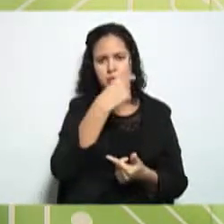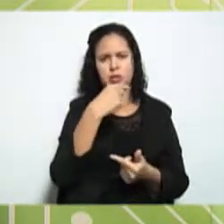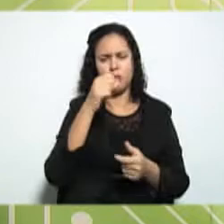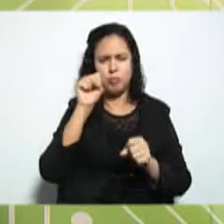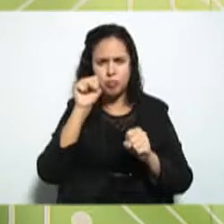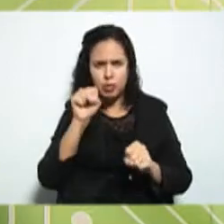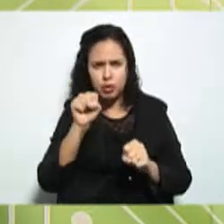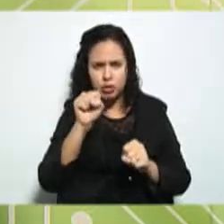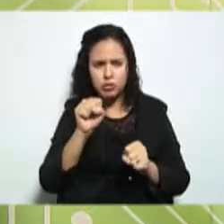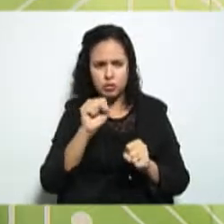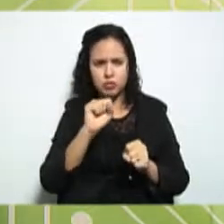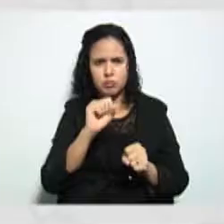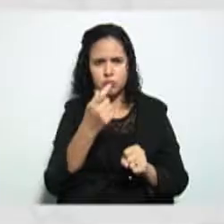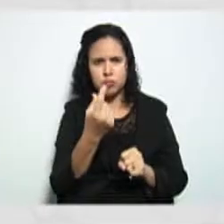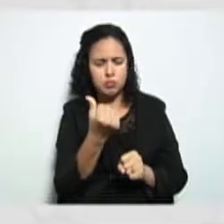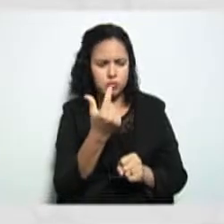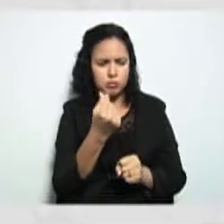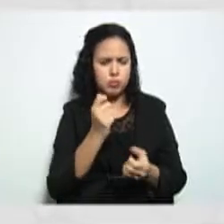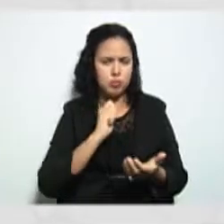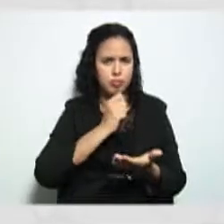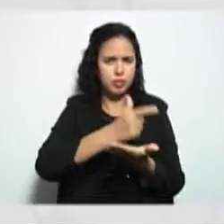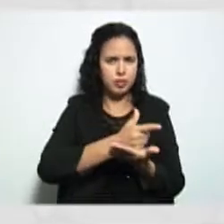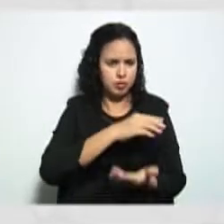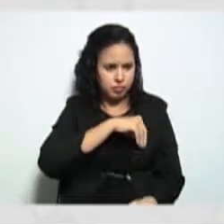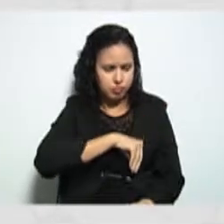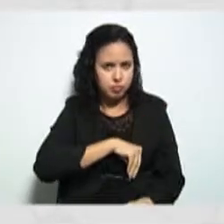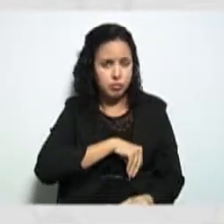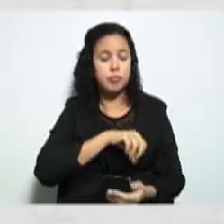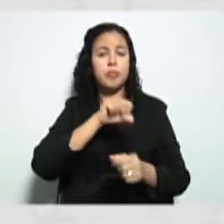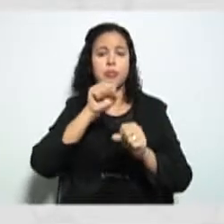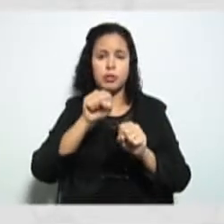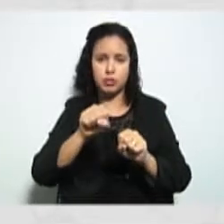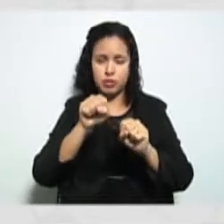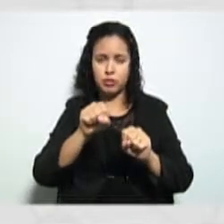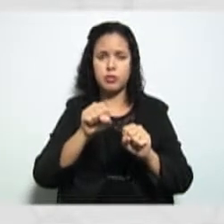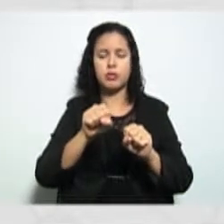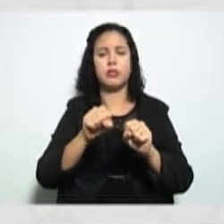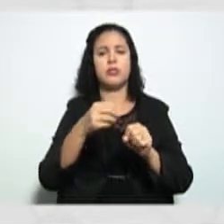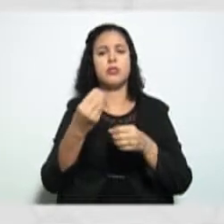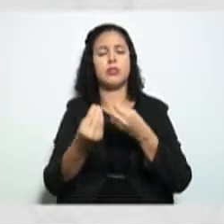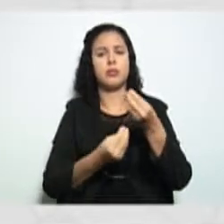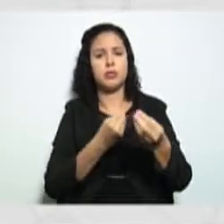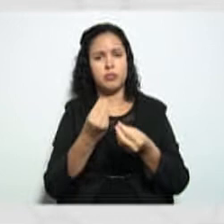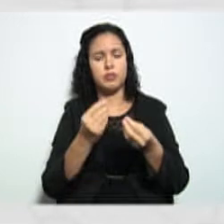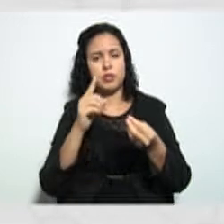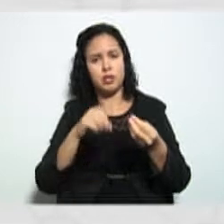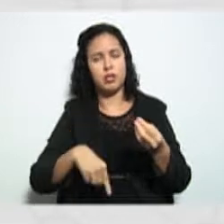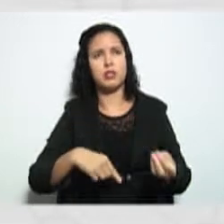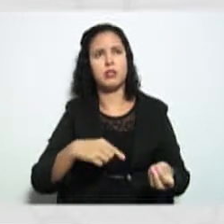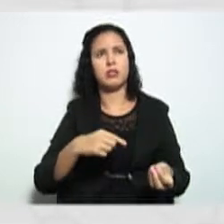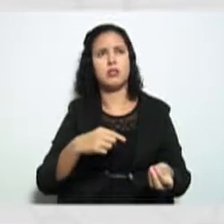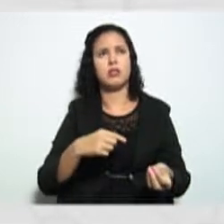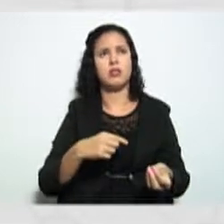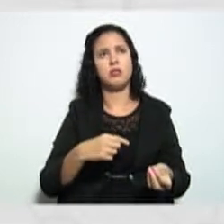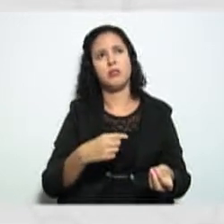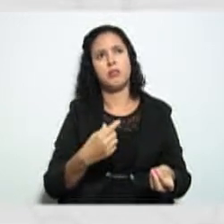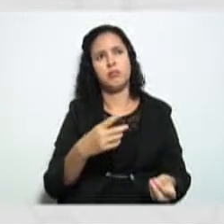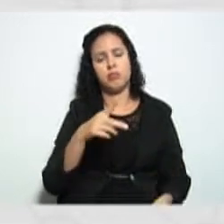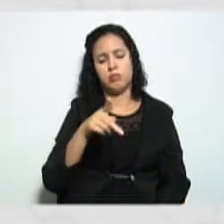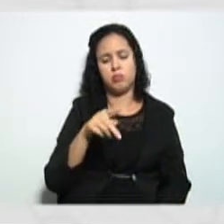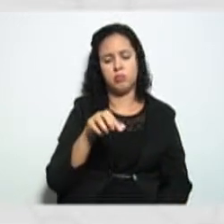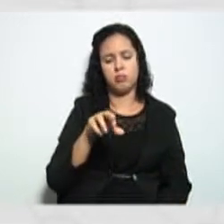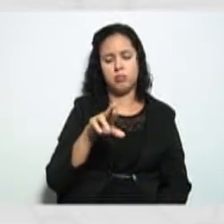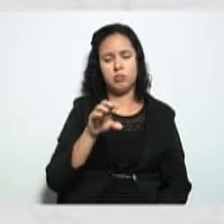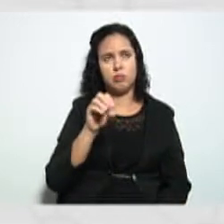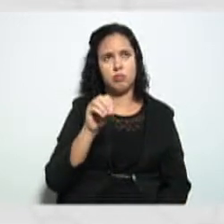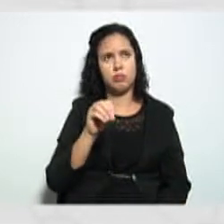A gente tem aqui que os dirigentes podem ser remunerados através do que a gente chama de prolabore. Não é salário, né? É outra